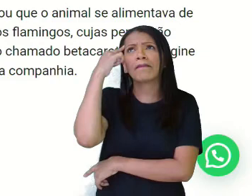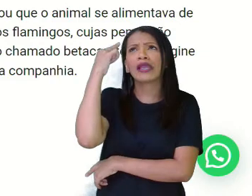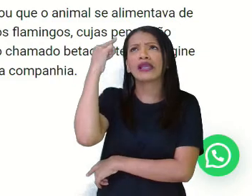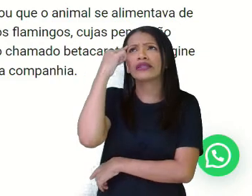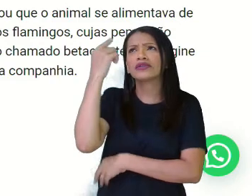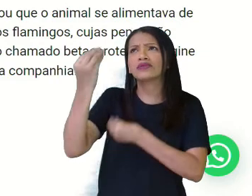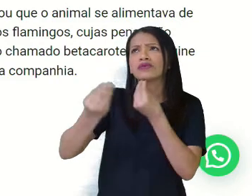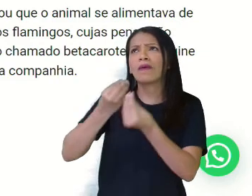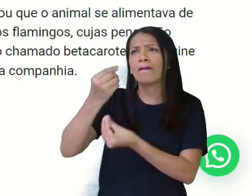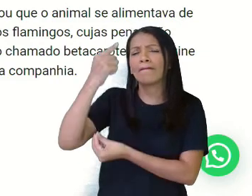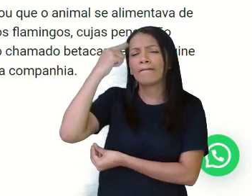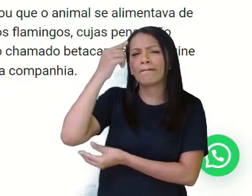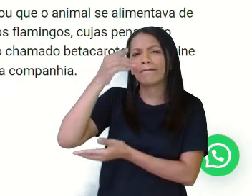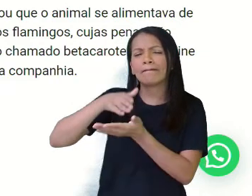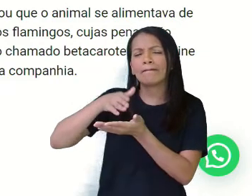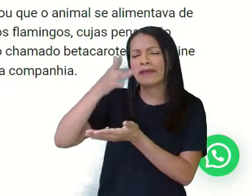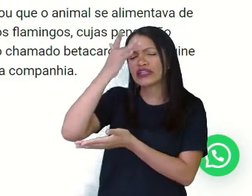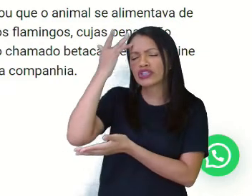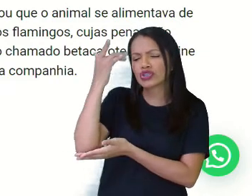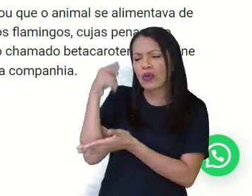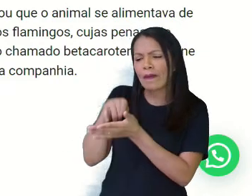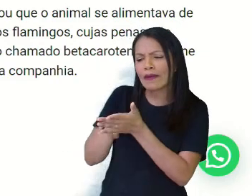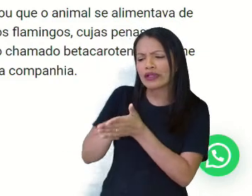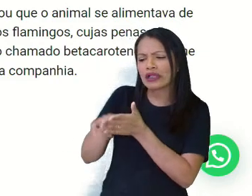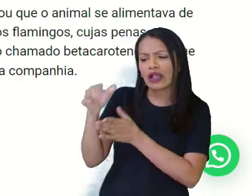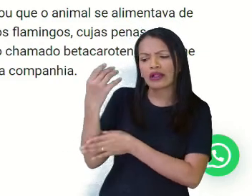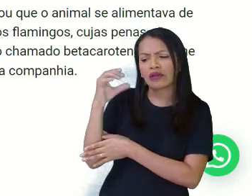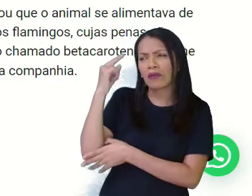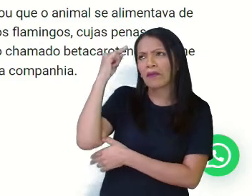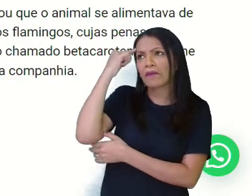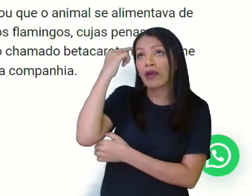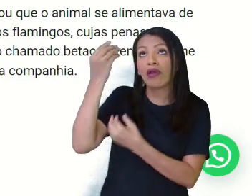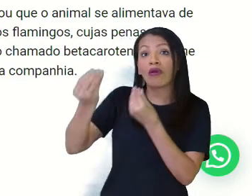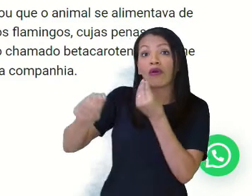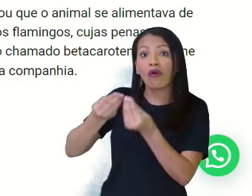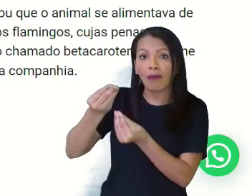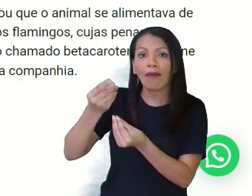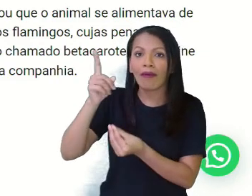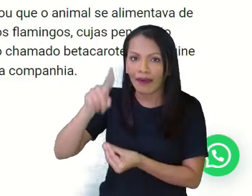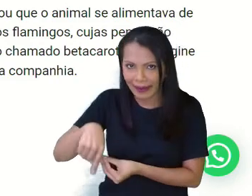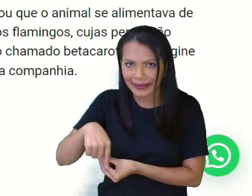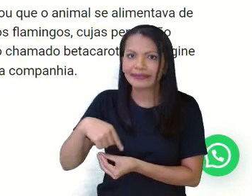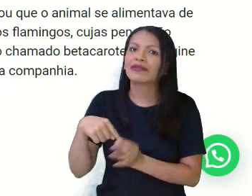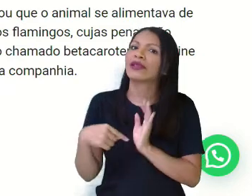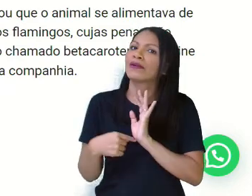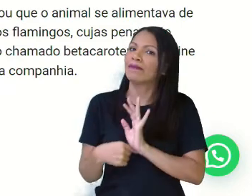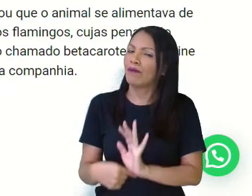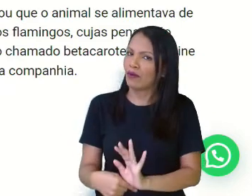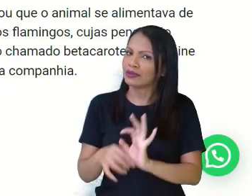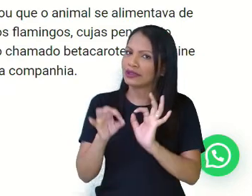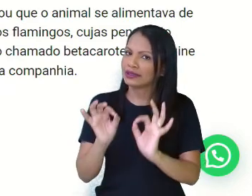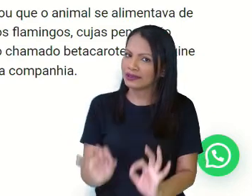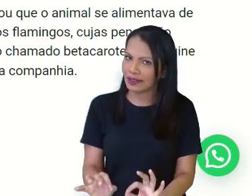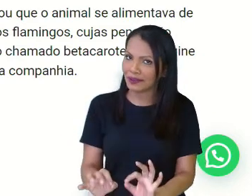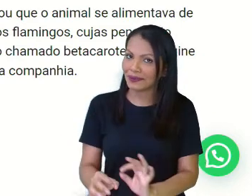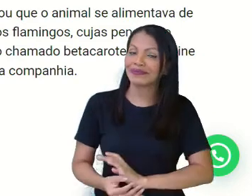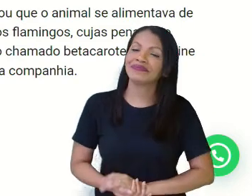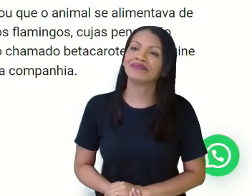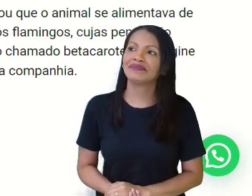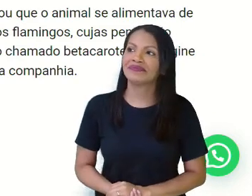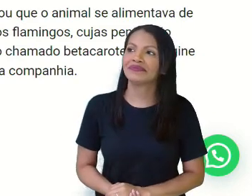na pesquisa e através do que eles viram, como poderia ser. É isso que a imagem da tela está